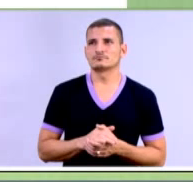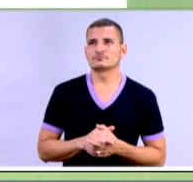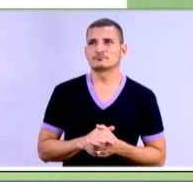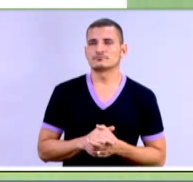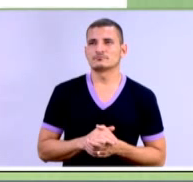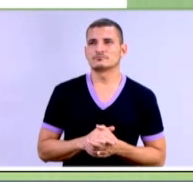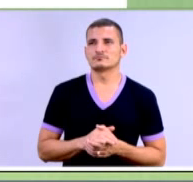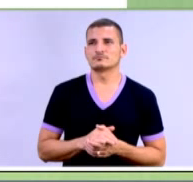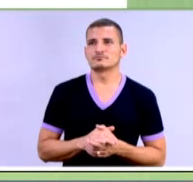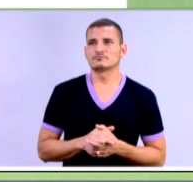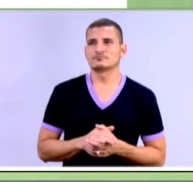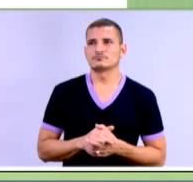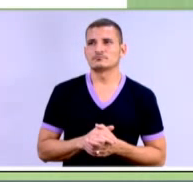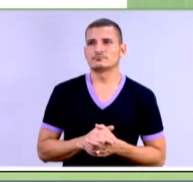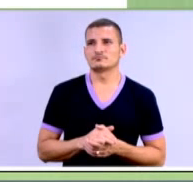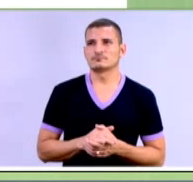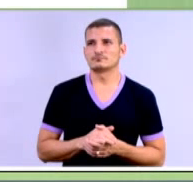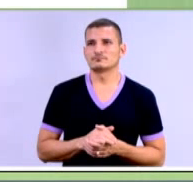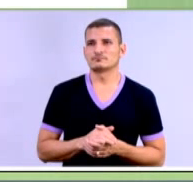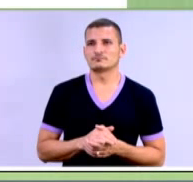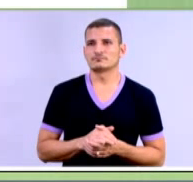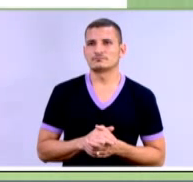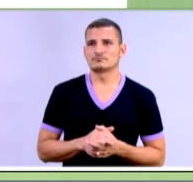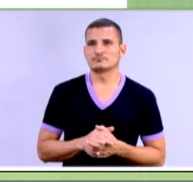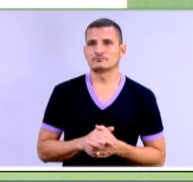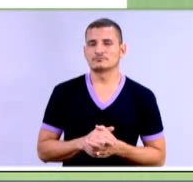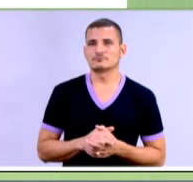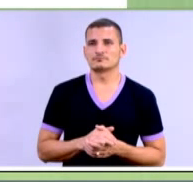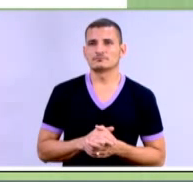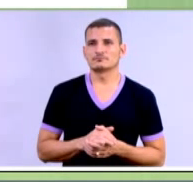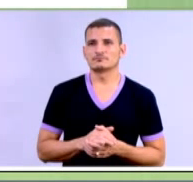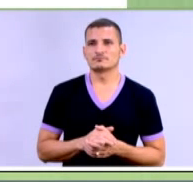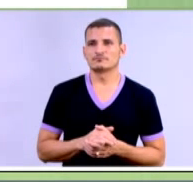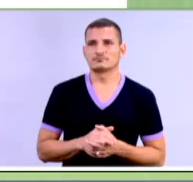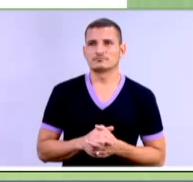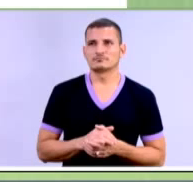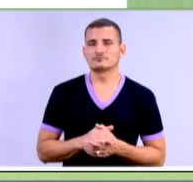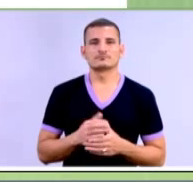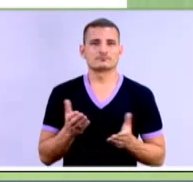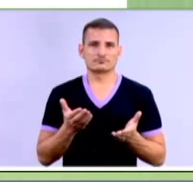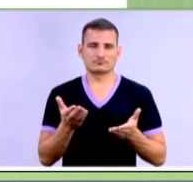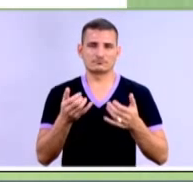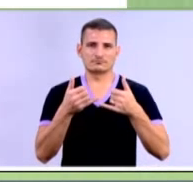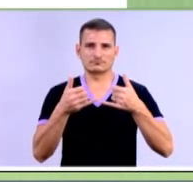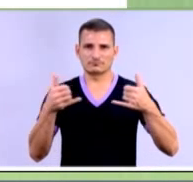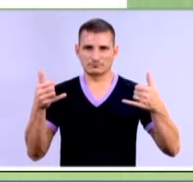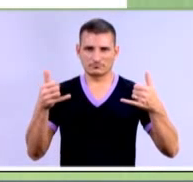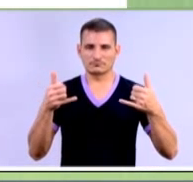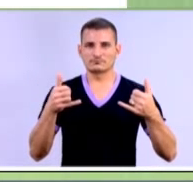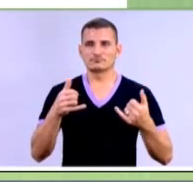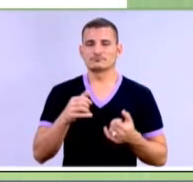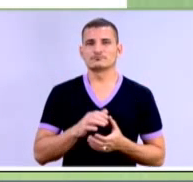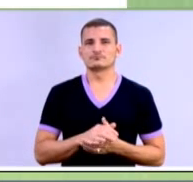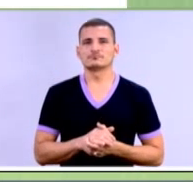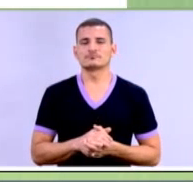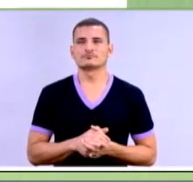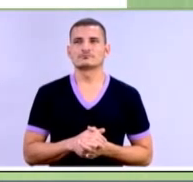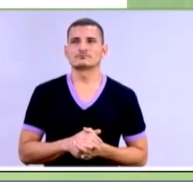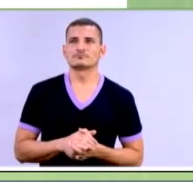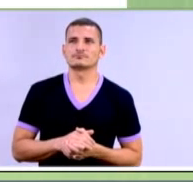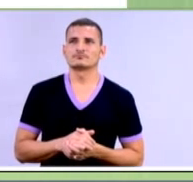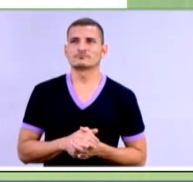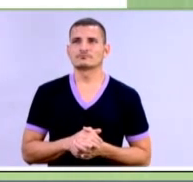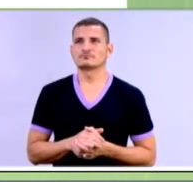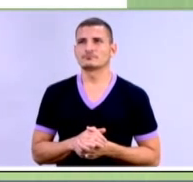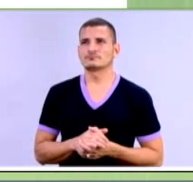Certo. Então aí, a gente chegando para o nosso último item dos meios guiados, nós vamos falar de um elemento aí que